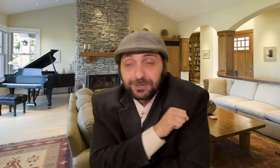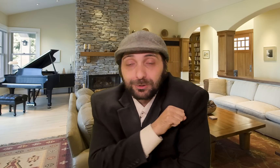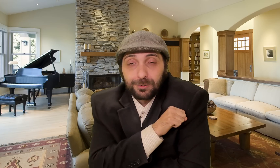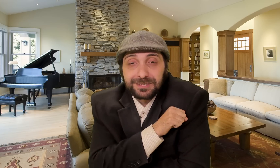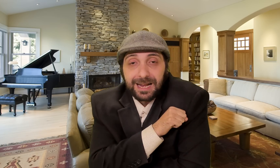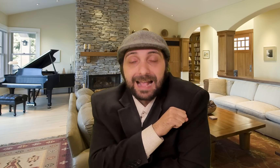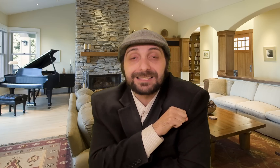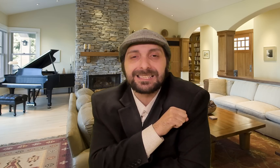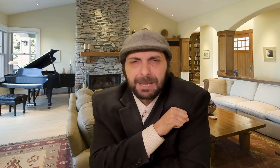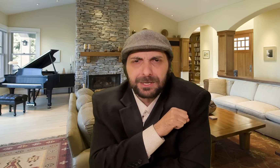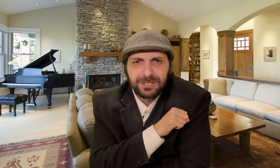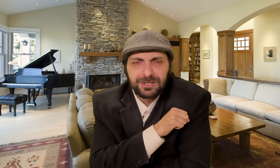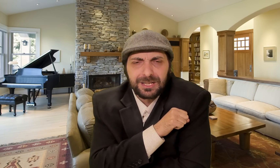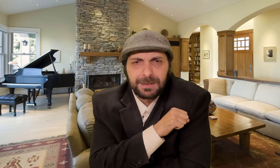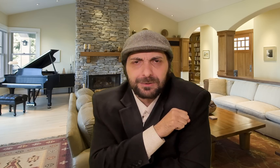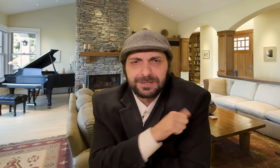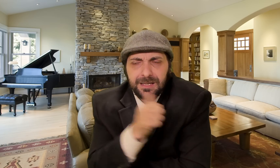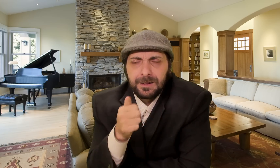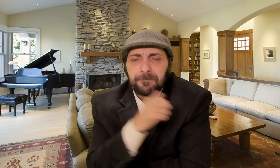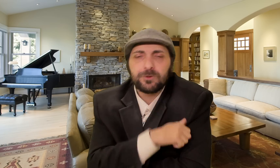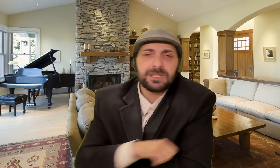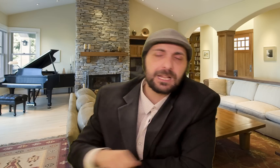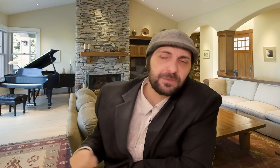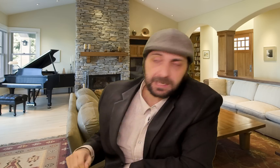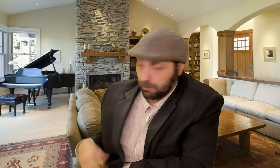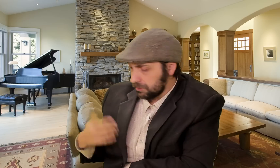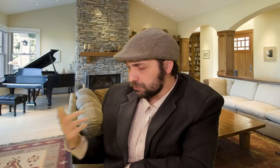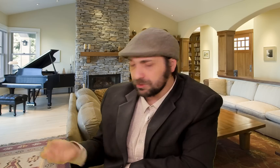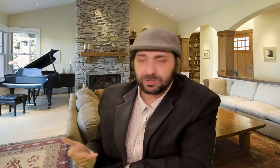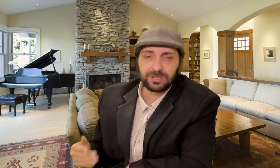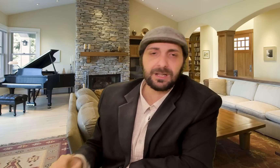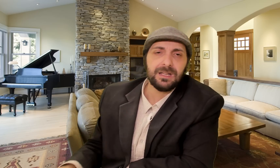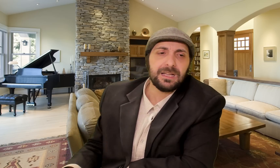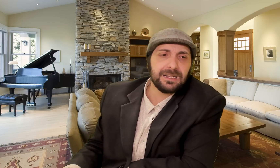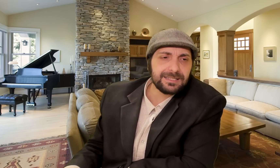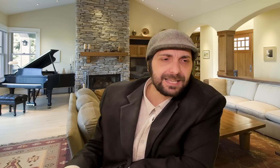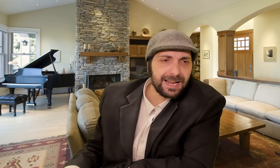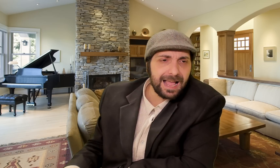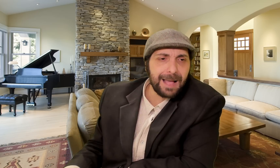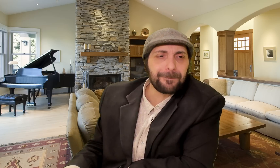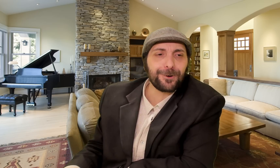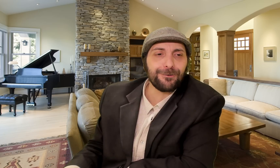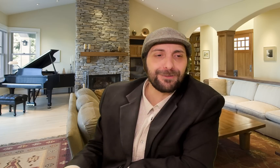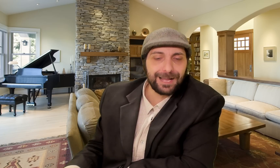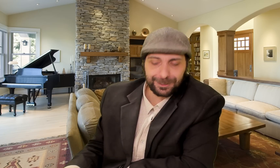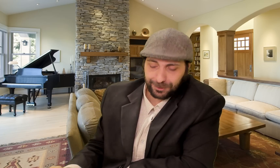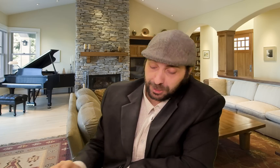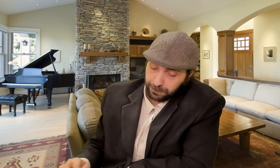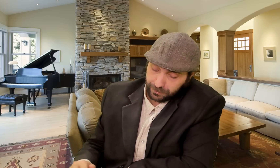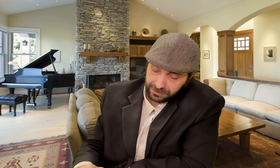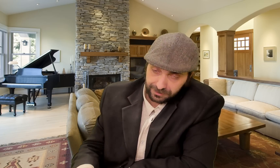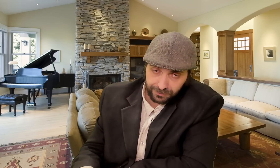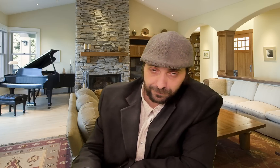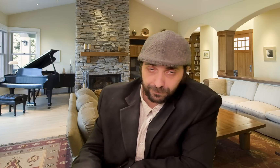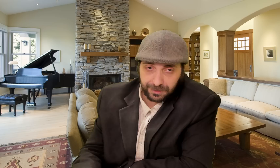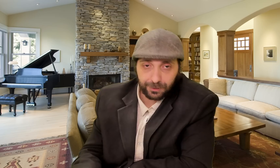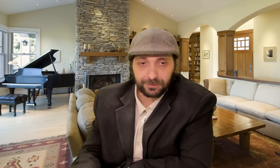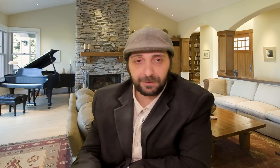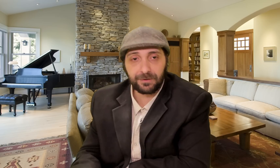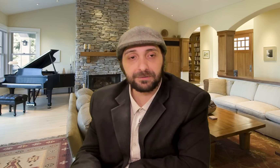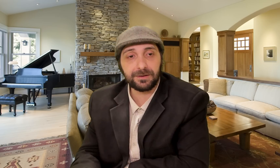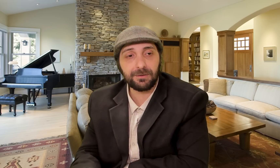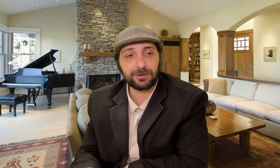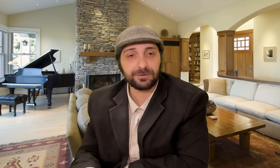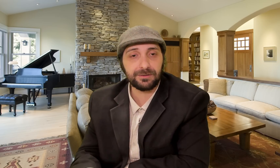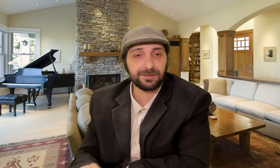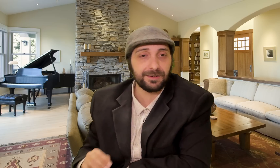dia 20 de outubro será a Sabatina de André Mendonça no senado federal que tudo indica ele será aprovado até porque se não for um negócio